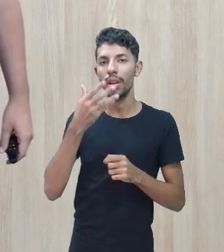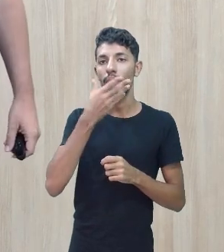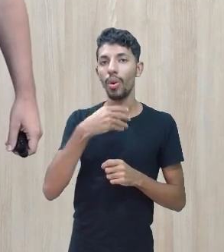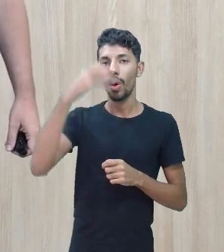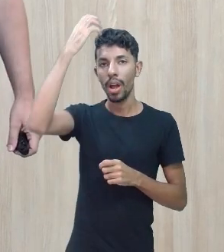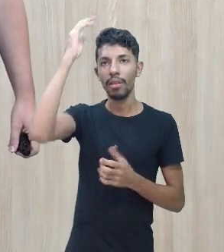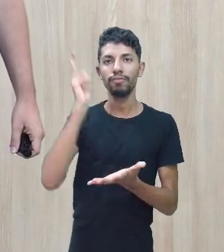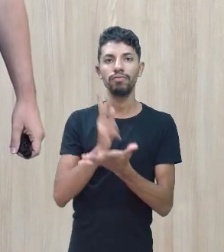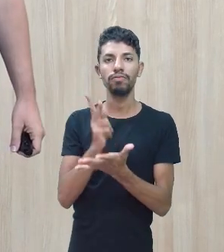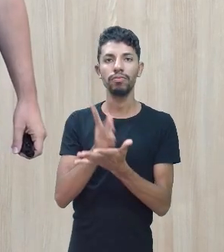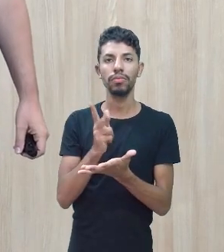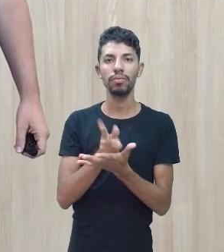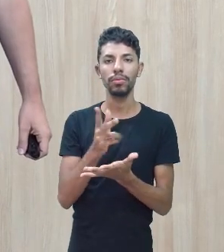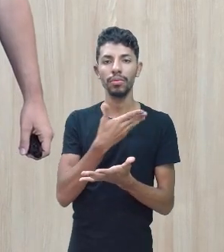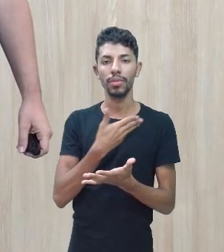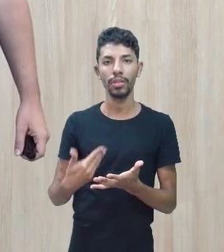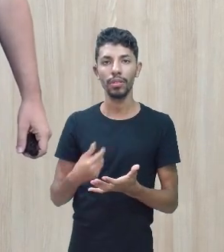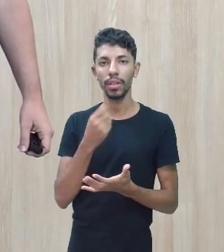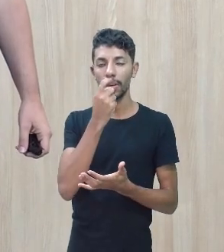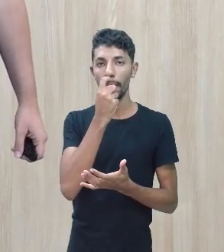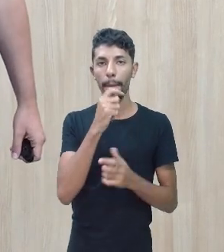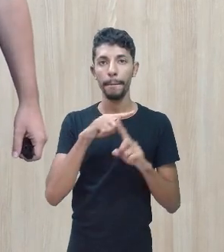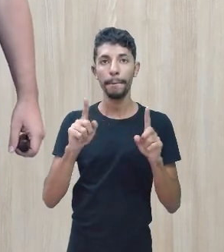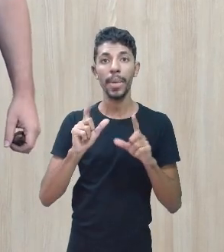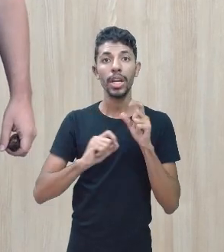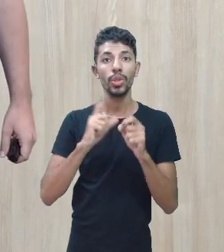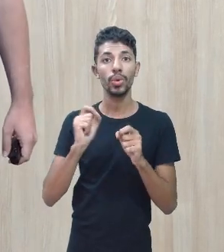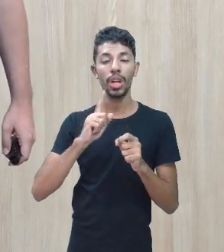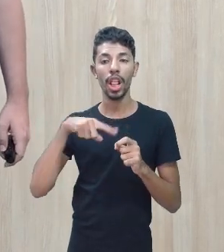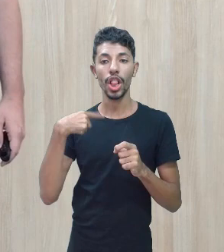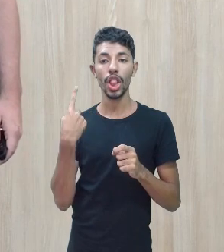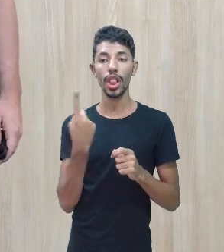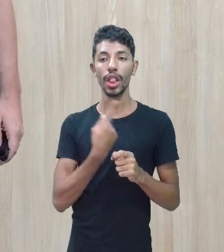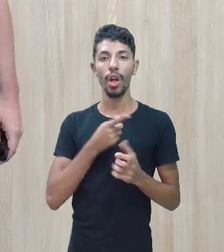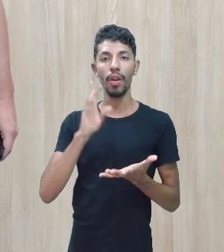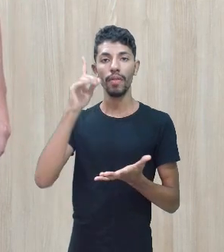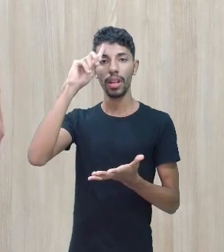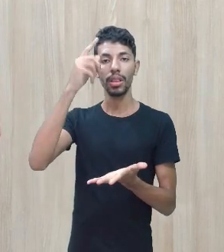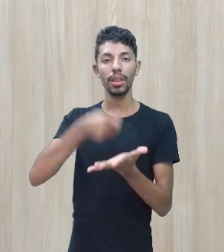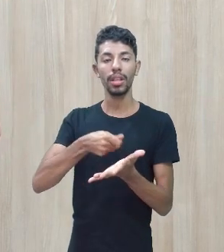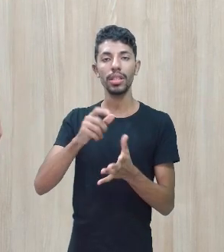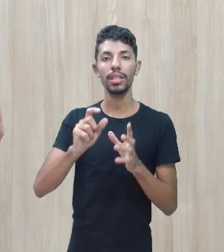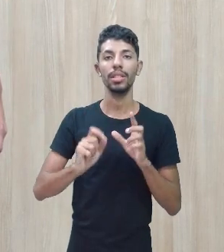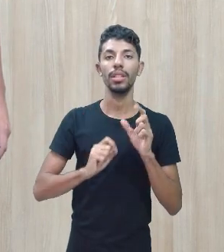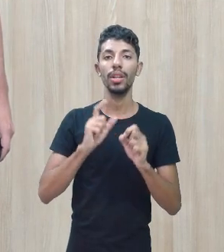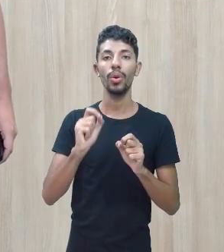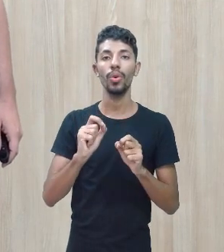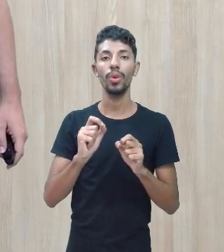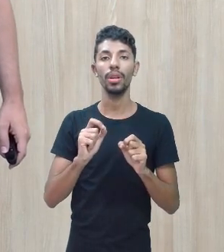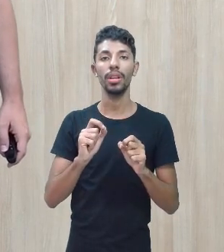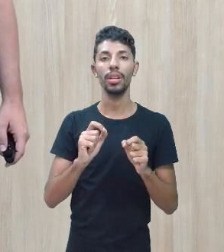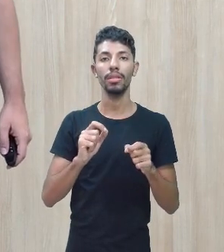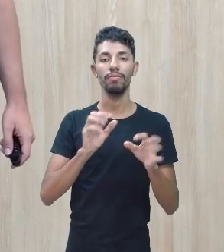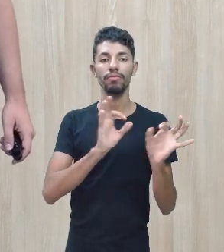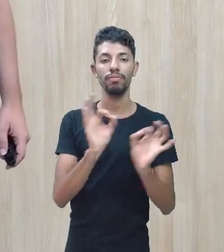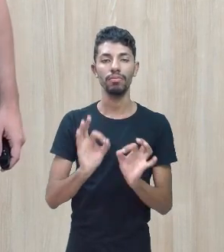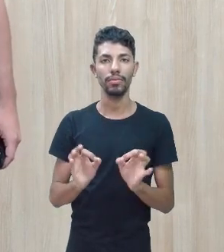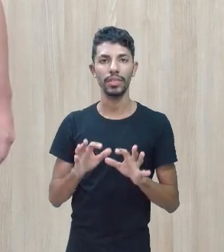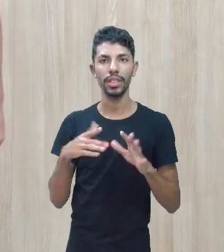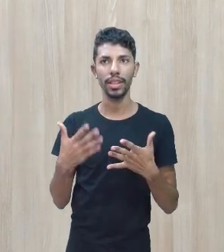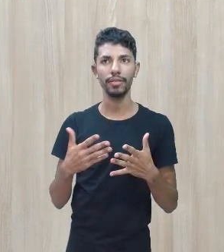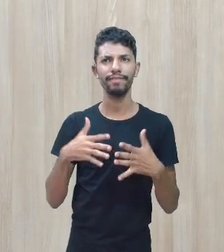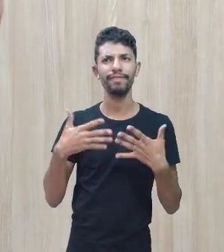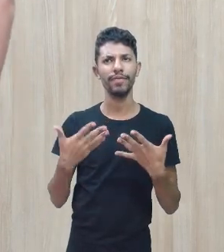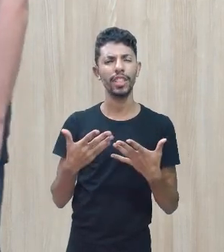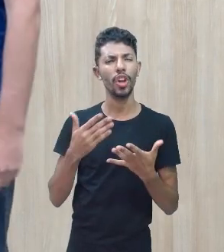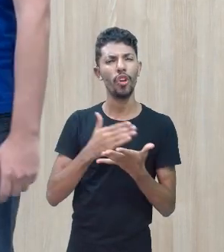constituição que nós vamos estabelecer, nós vamos construir aqui. E aí essa Revolução do Porto, ela passou a exigir coisas do rei.